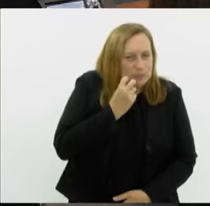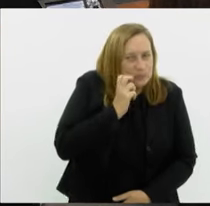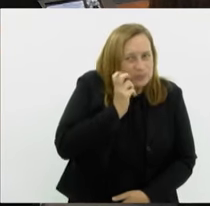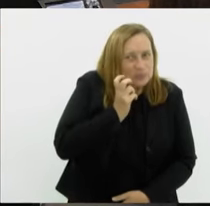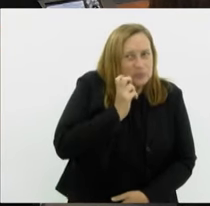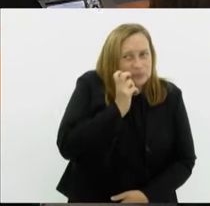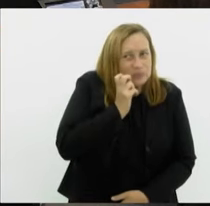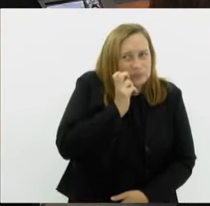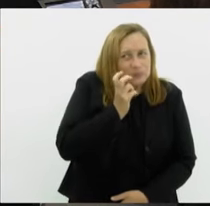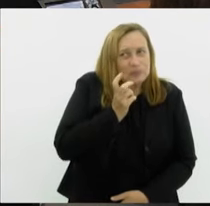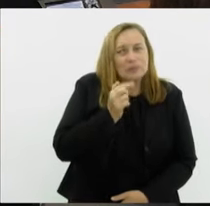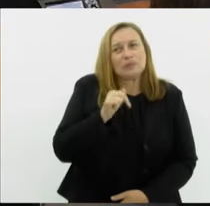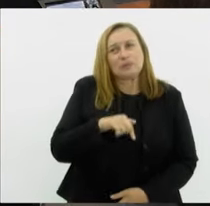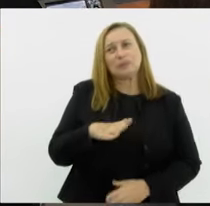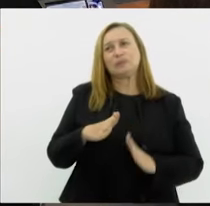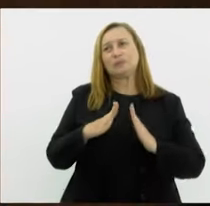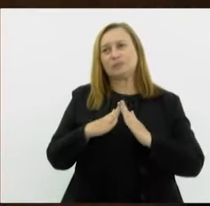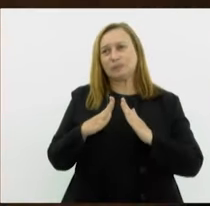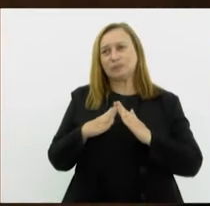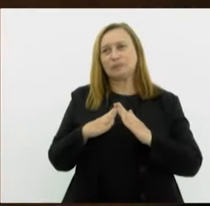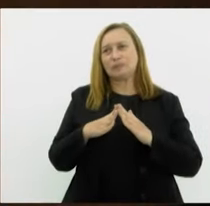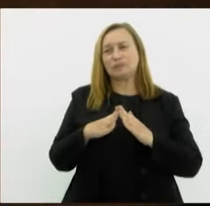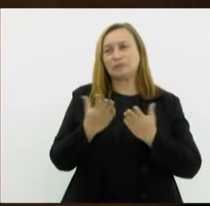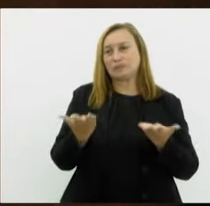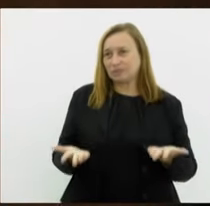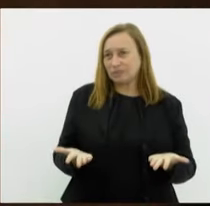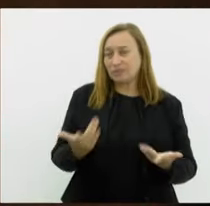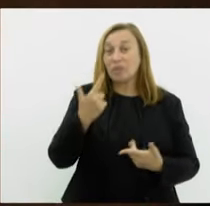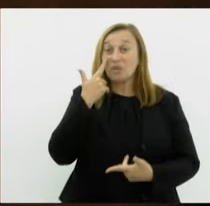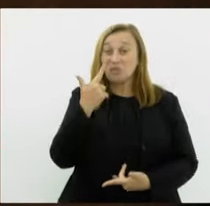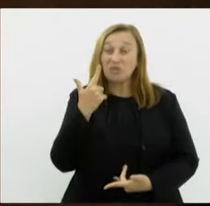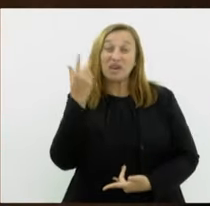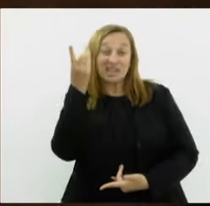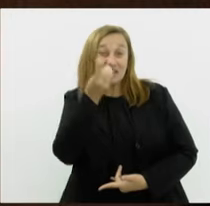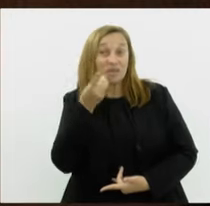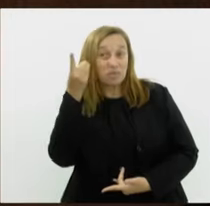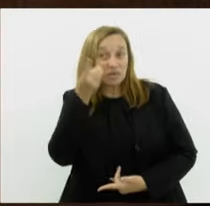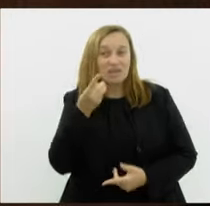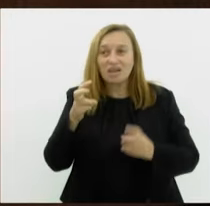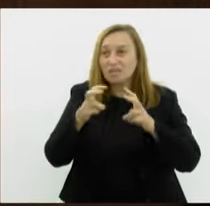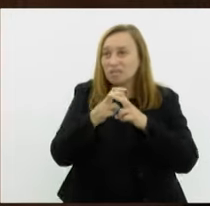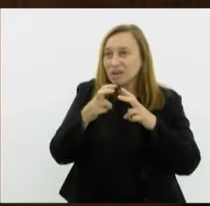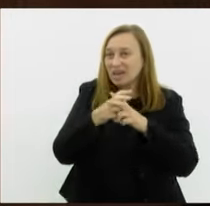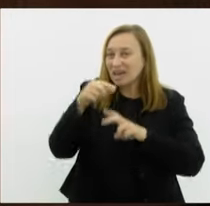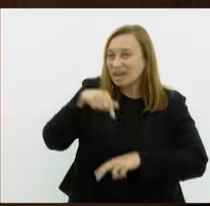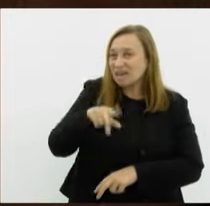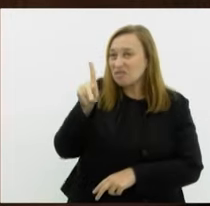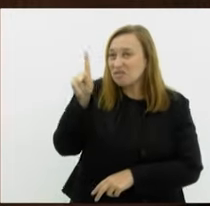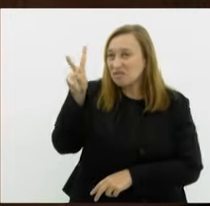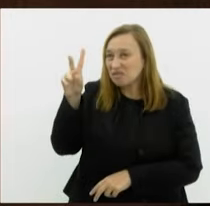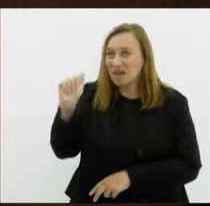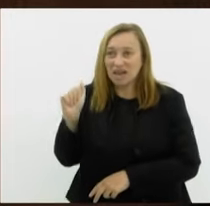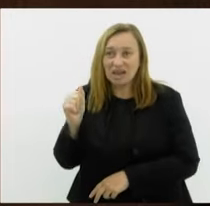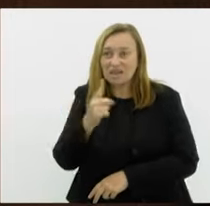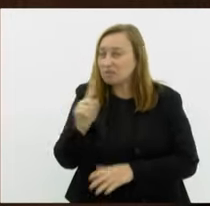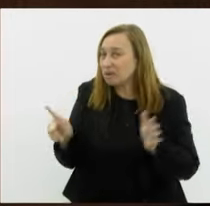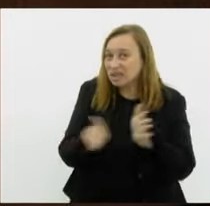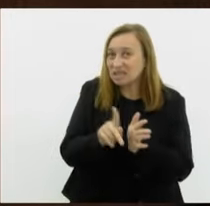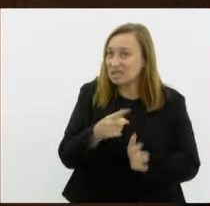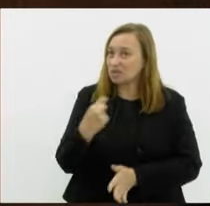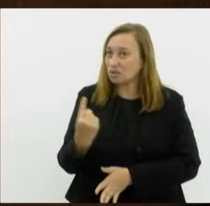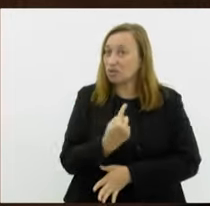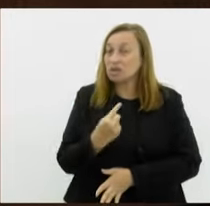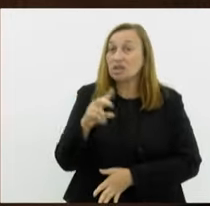constrangido, chateado aqui na casa, em ver deputado brigar aqui por vaga, que não é nossa também.